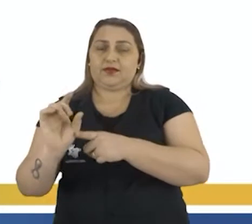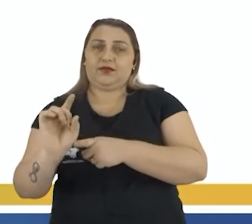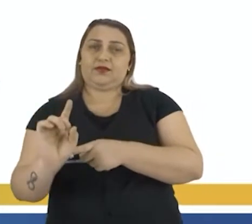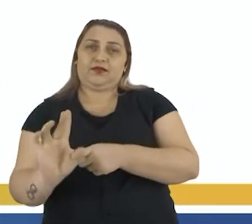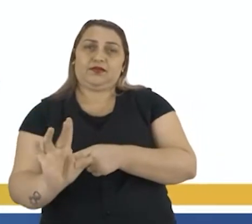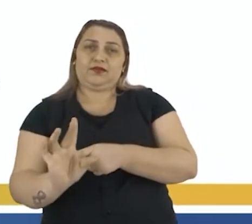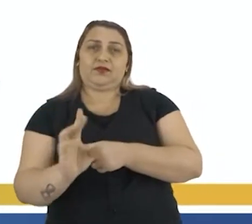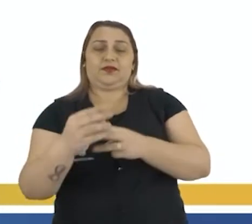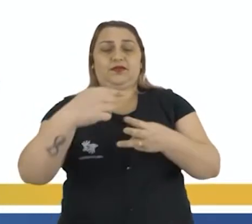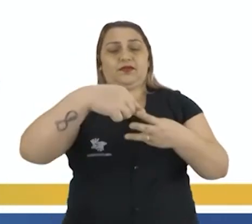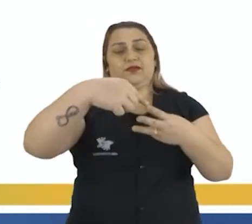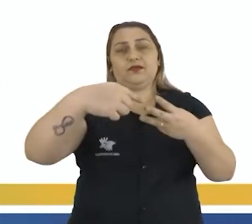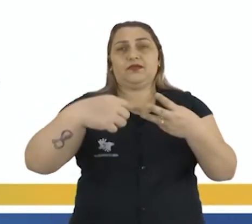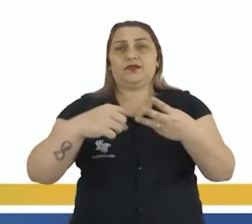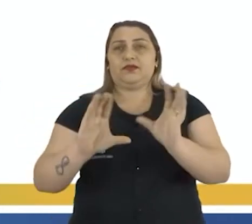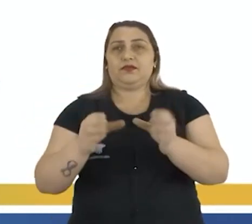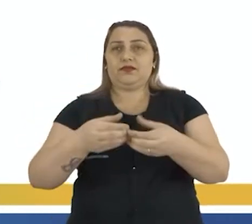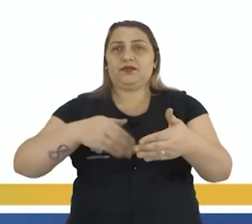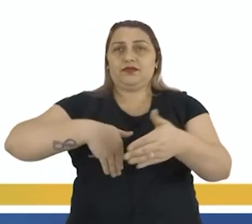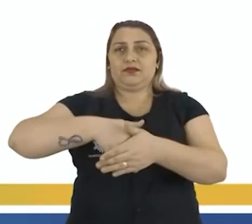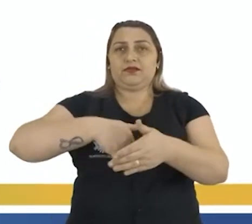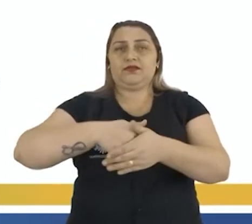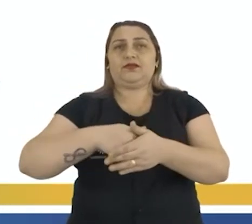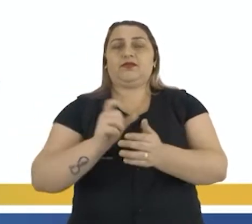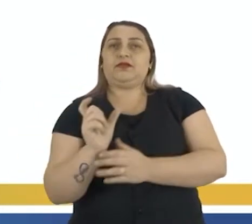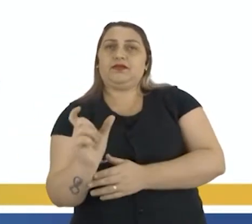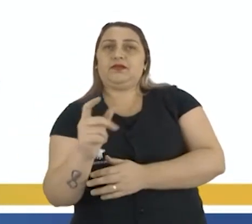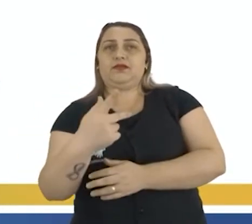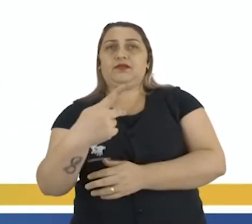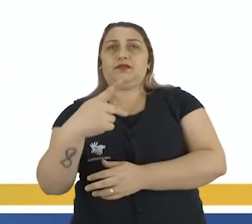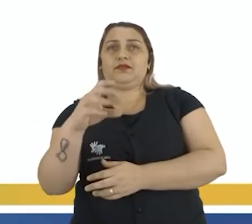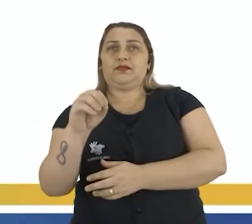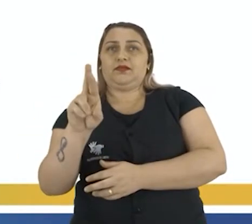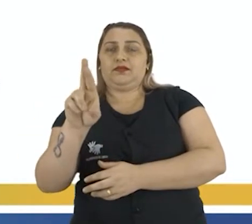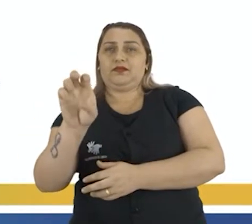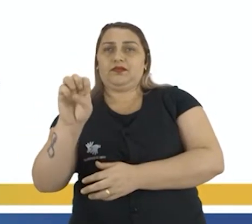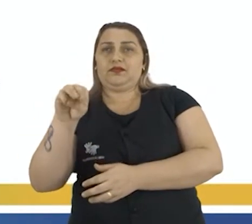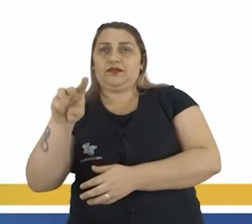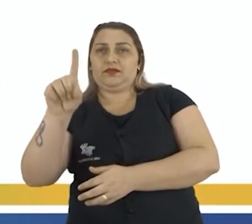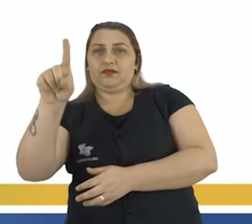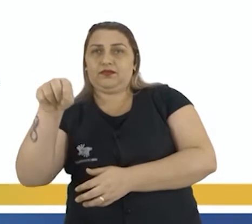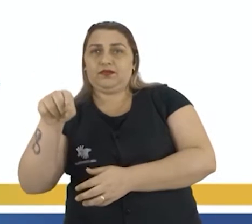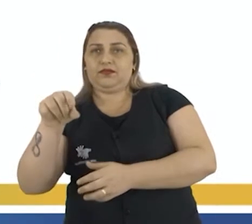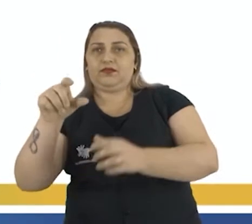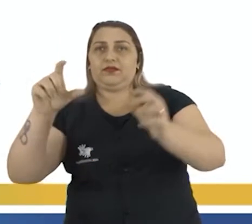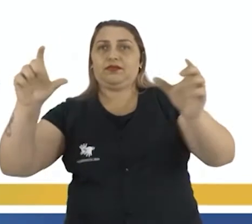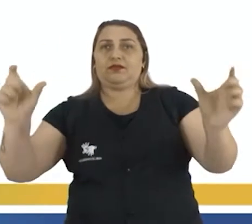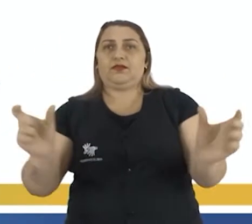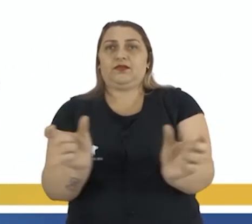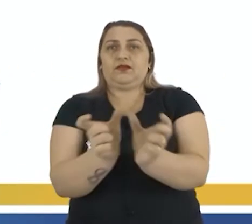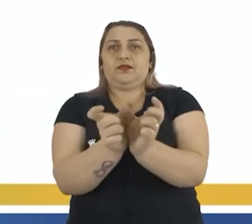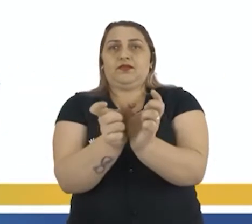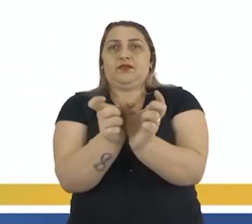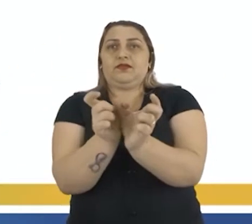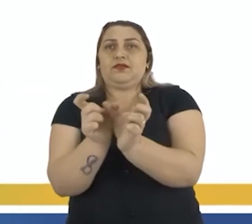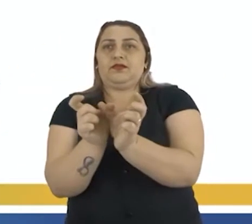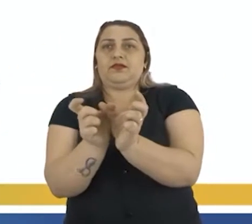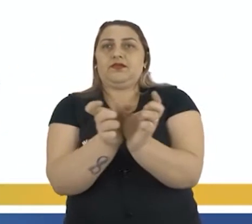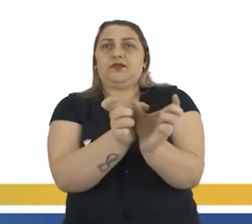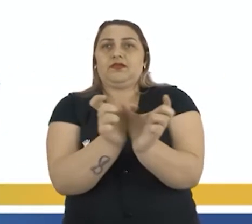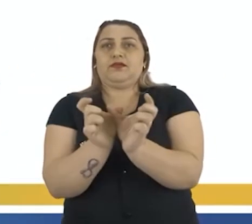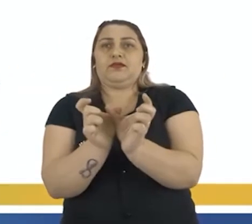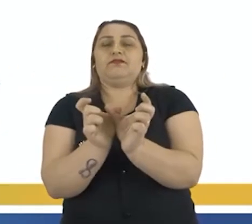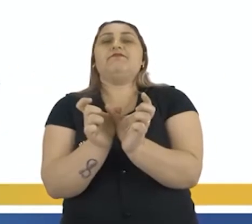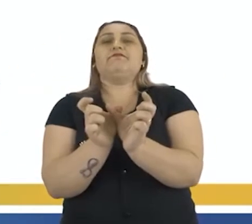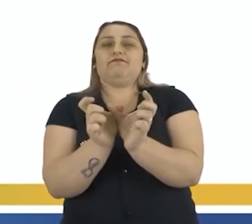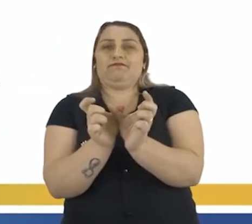apenas vencer os campeonatos. E aí a palavra porém vem para fazer a conjunção, nesse caso, conectando as